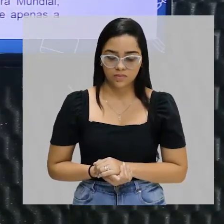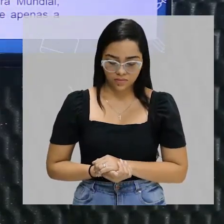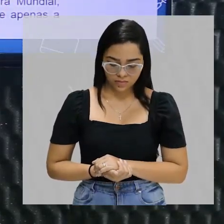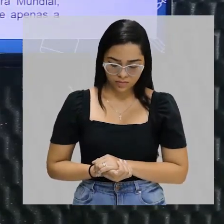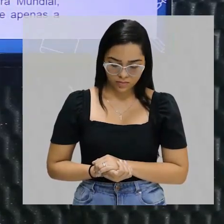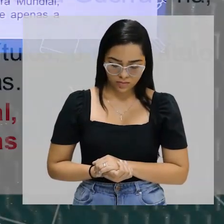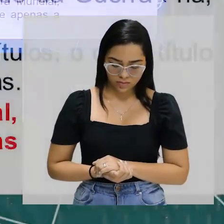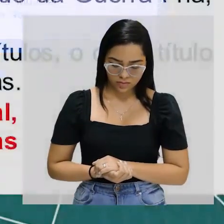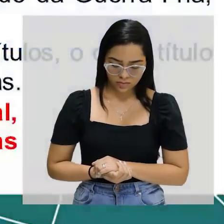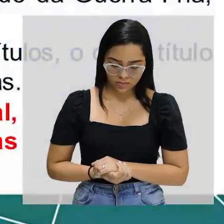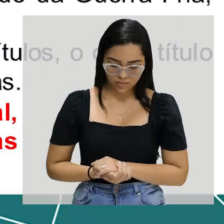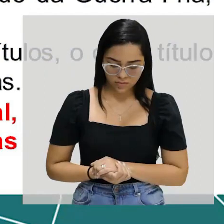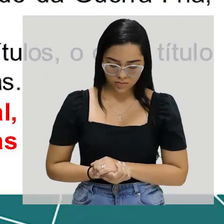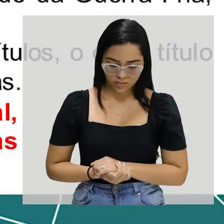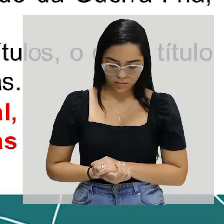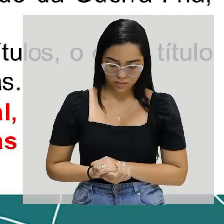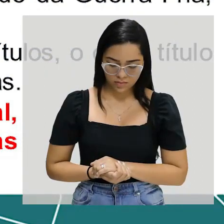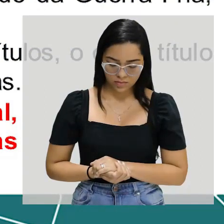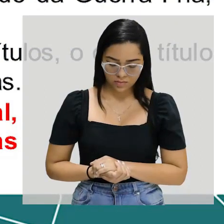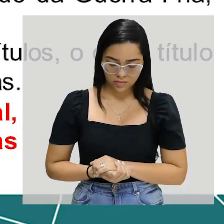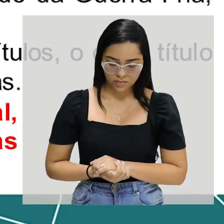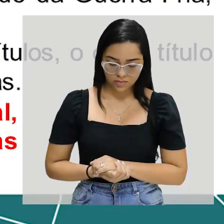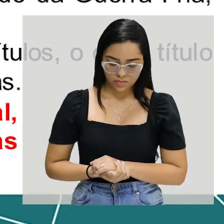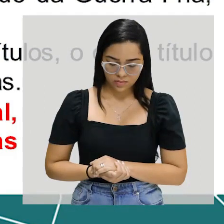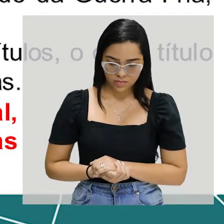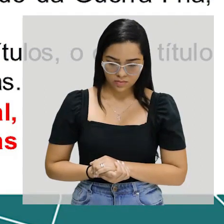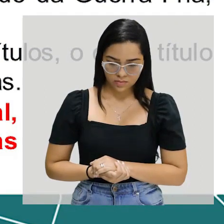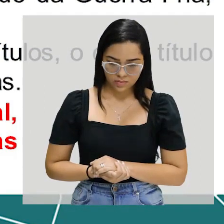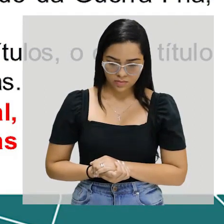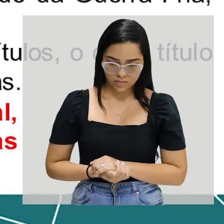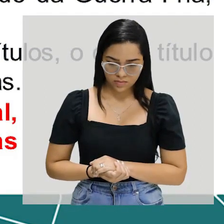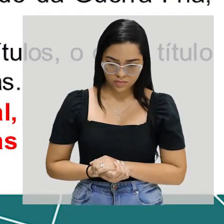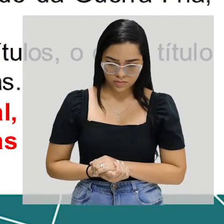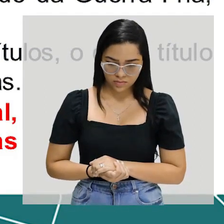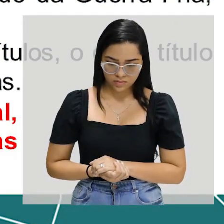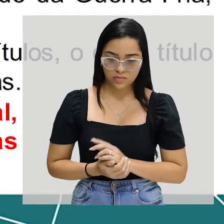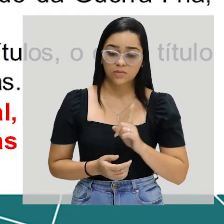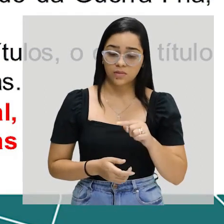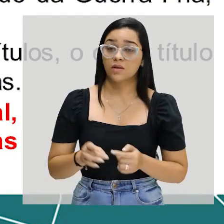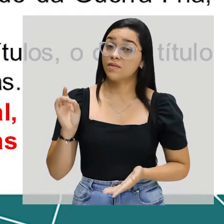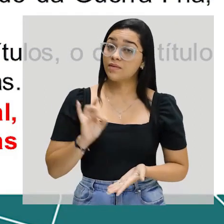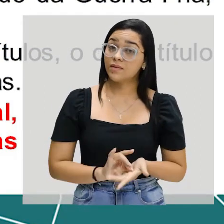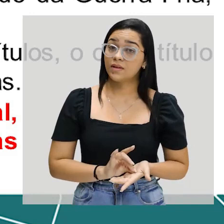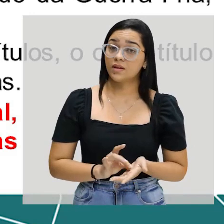ocidental Alemanha oriental e apenas ocidental foi Vitoriosa nas três copas mundiais isso aqui galera é correto